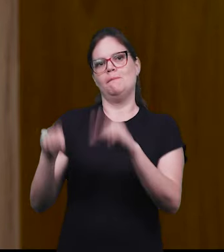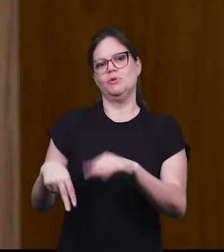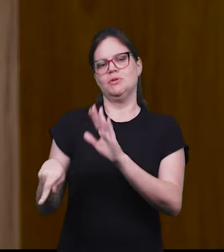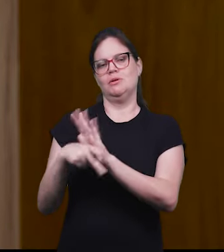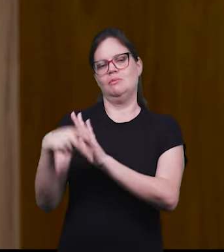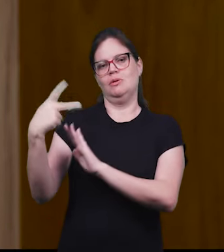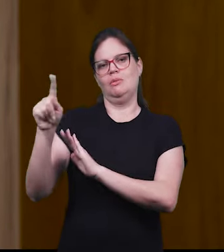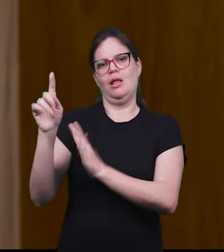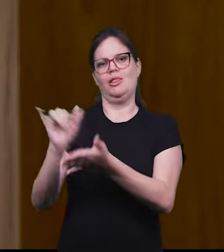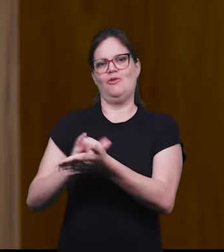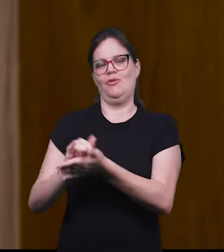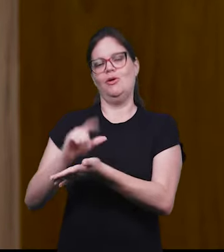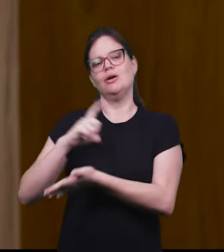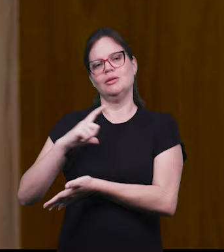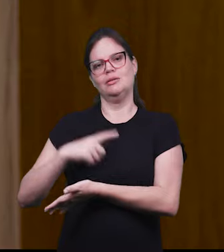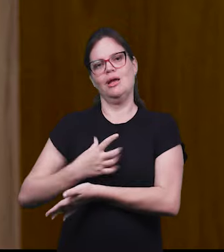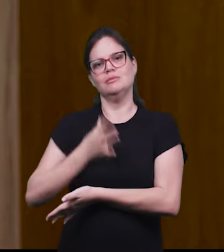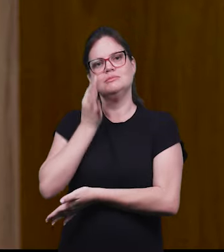então ali